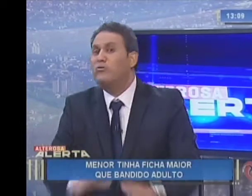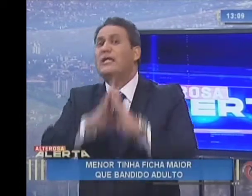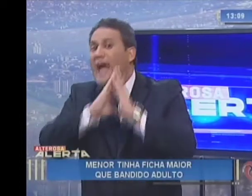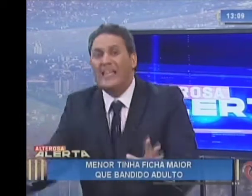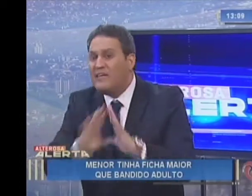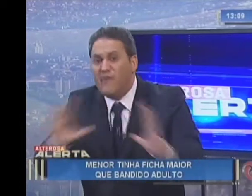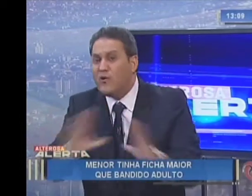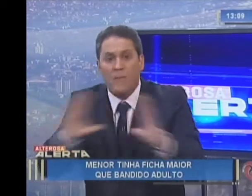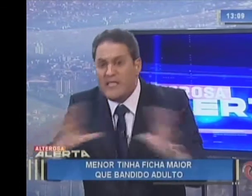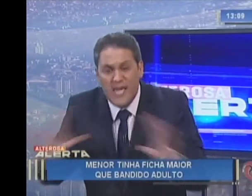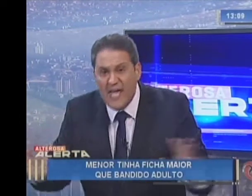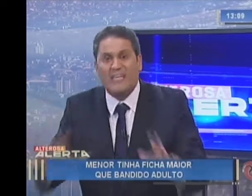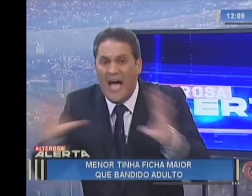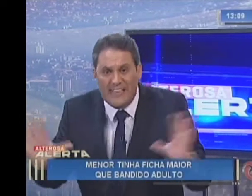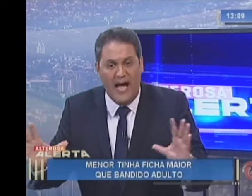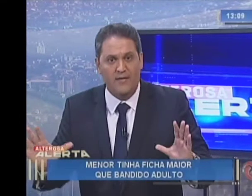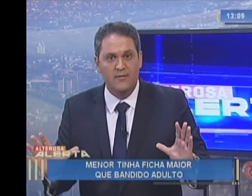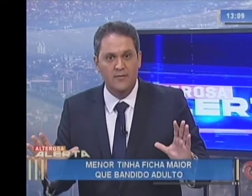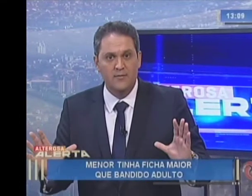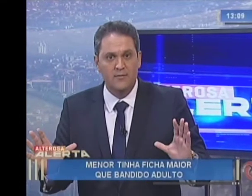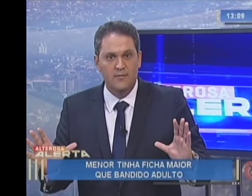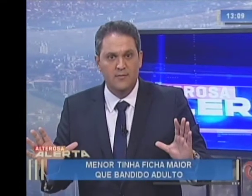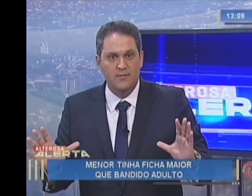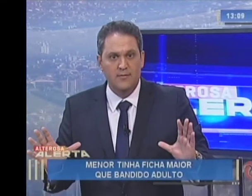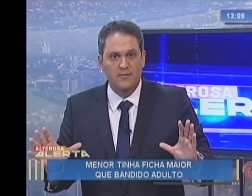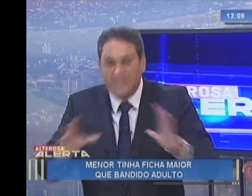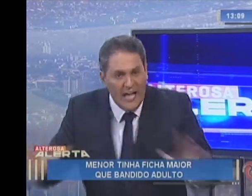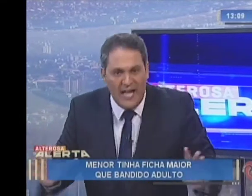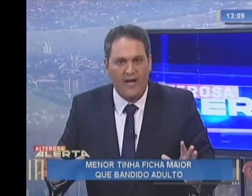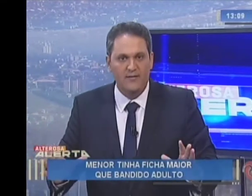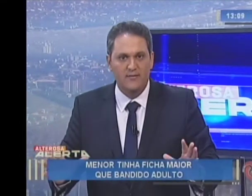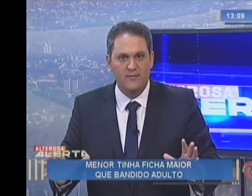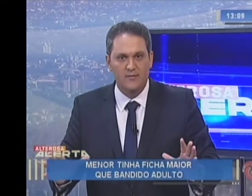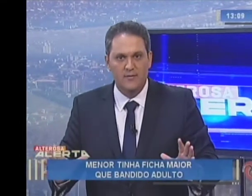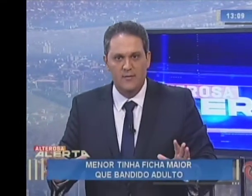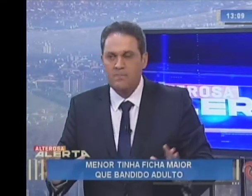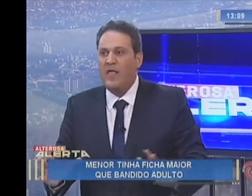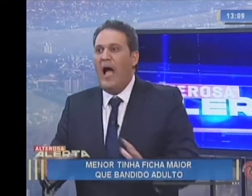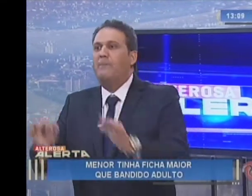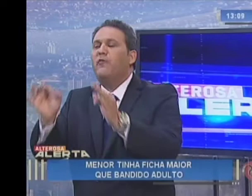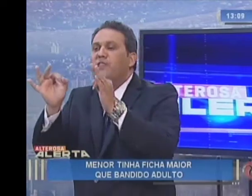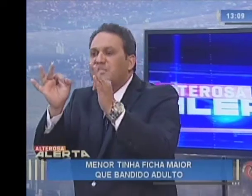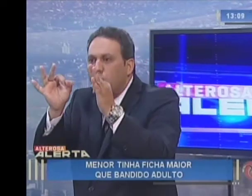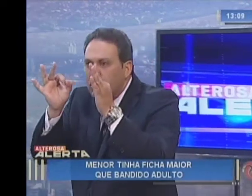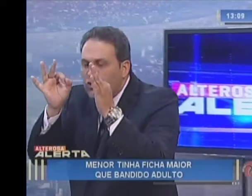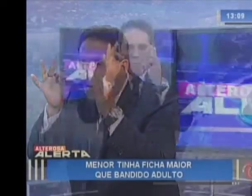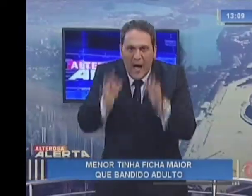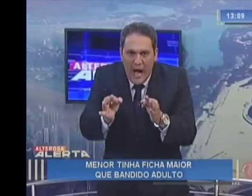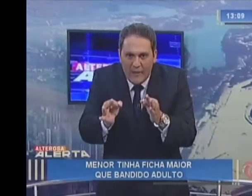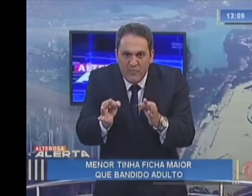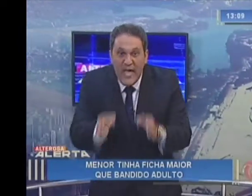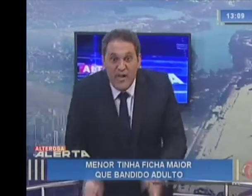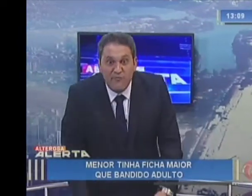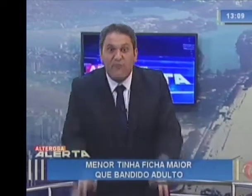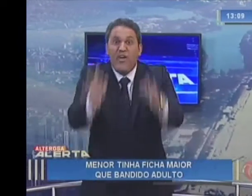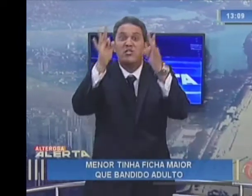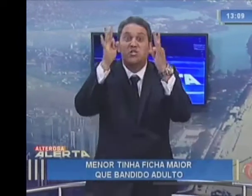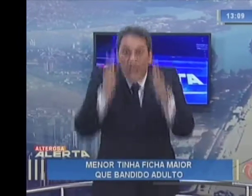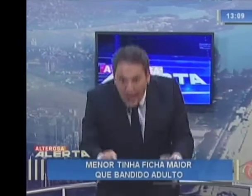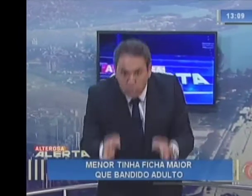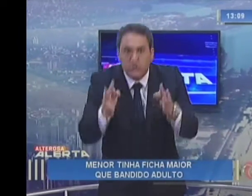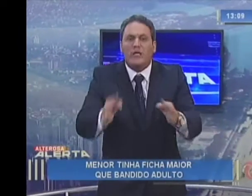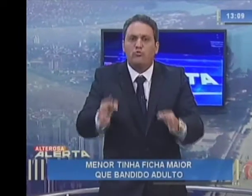tem que tomar não tem nada a ver com a mãe dele, nada, nada, a providência que senhora tem que tomar é